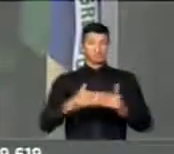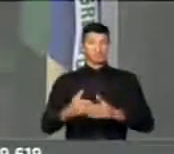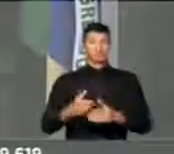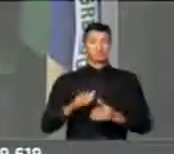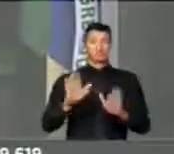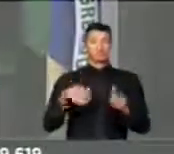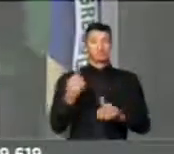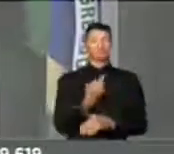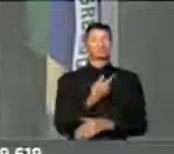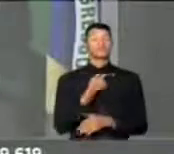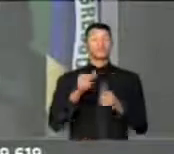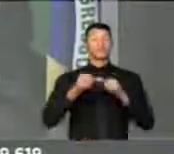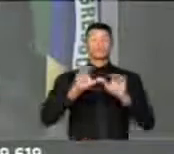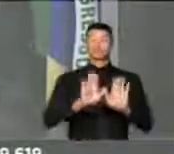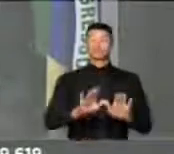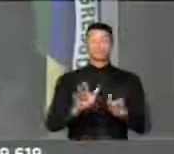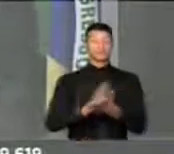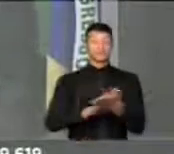alguém que não esteja